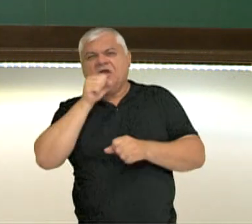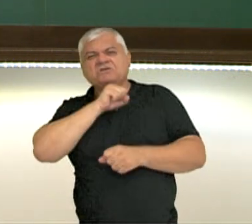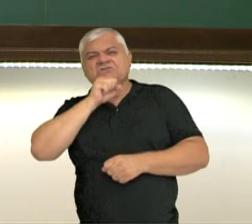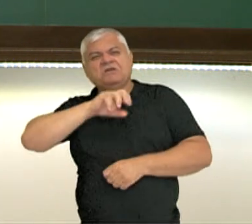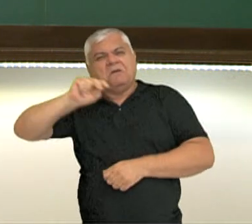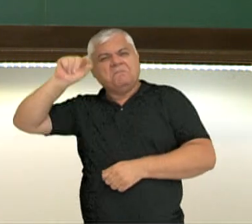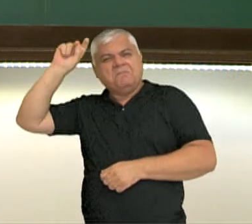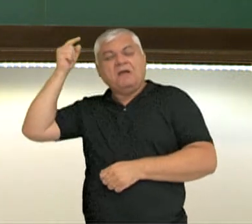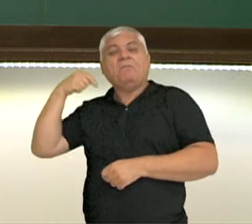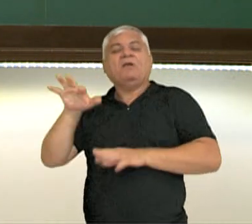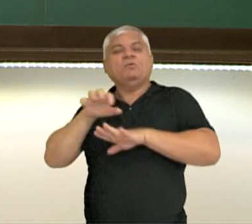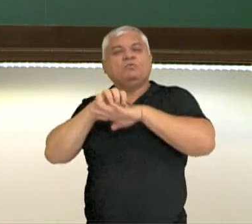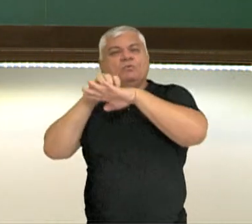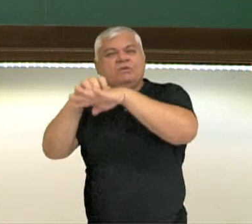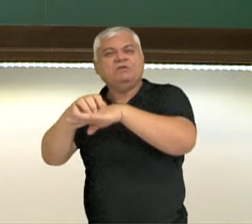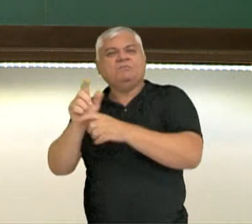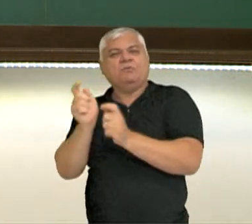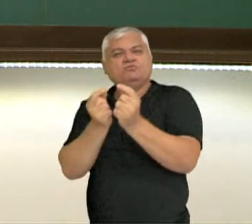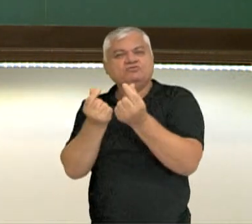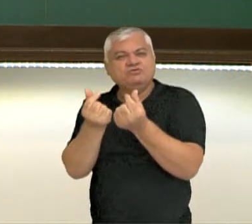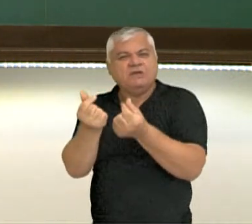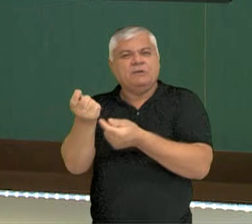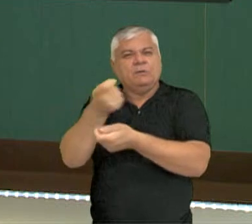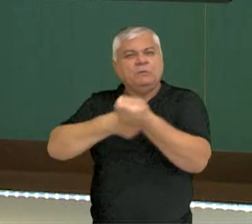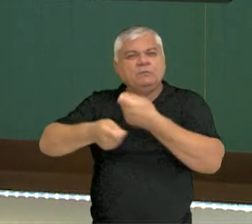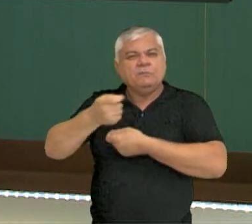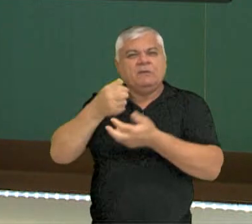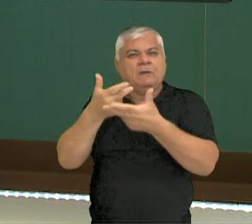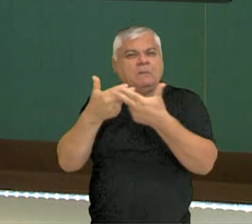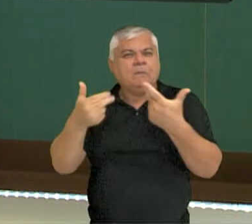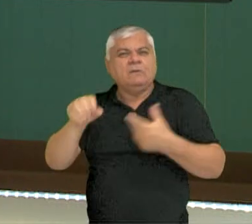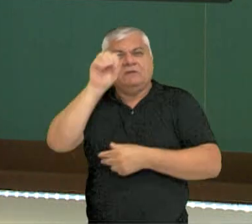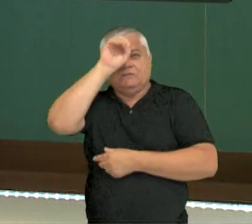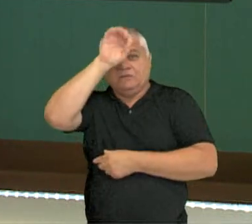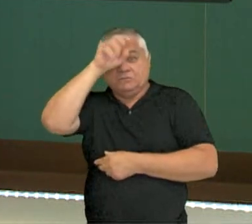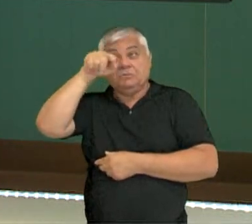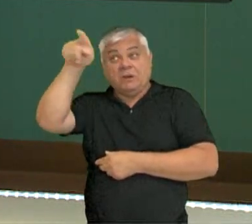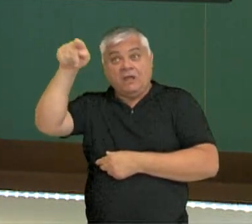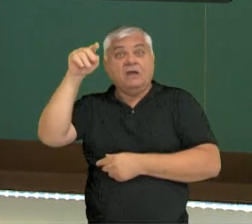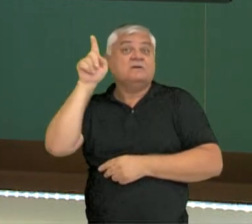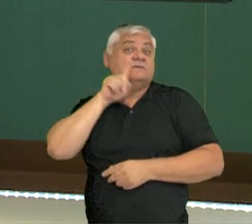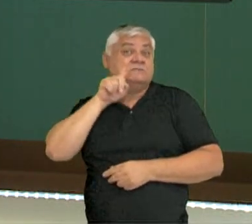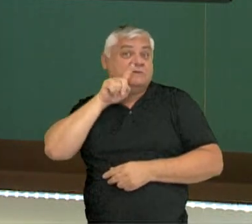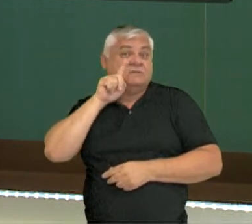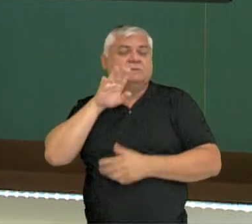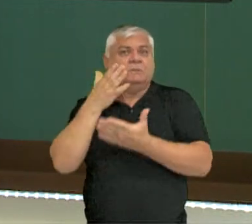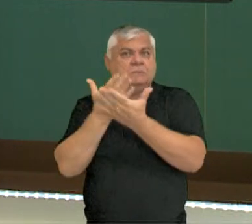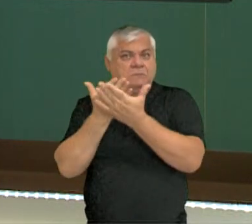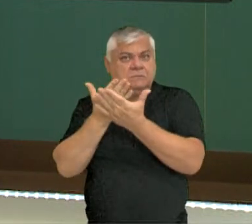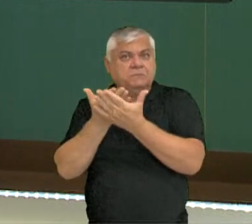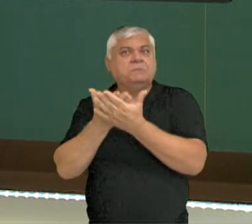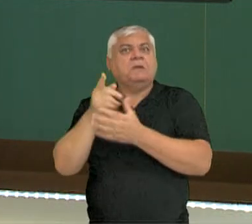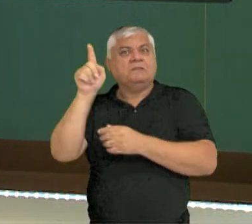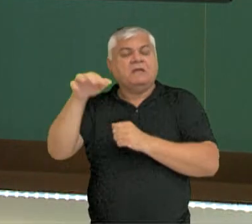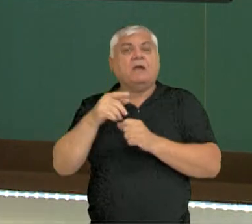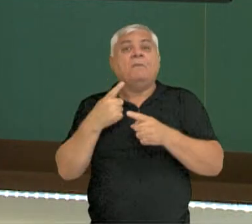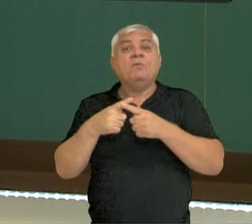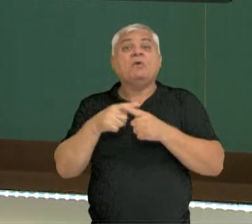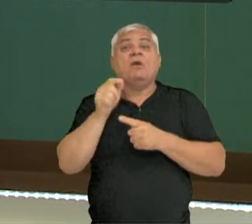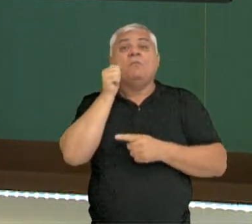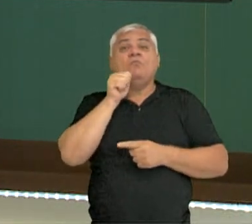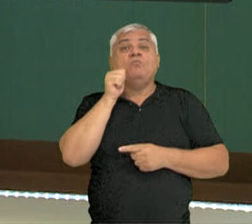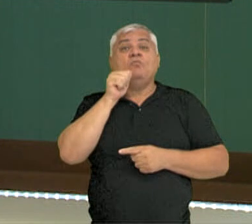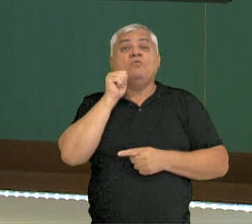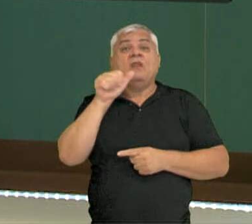turismo, economia, tudo envolve isso daí, dinheiro, meus amigos. E os arqueólogos dos Estados Unidos, por muito tempo, chamaram até a Néa de Guidon, que ela estava lunática, que ela